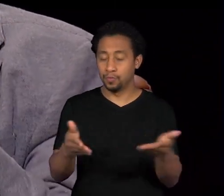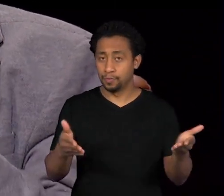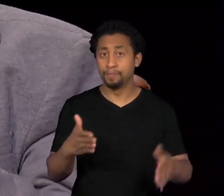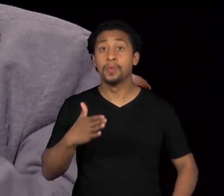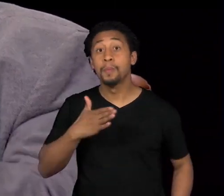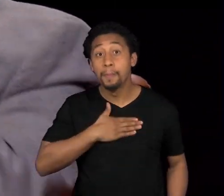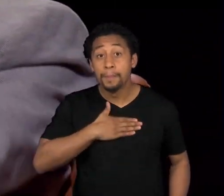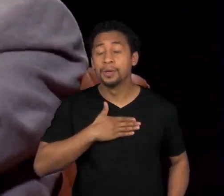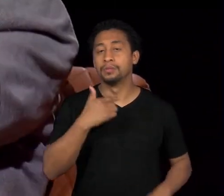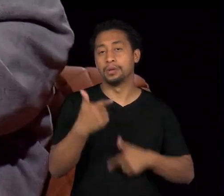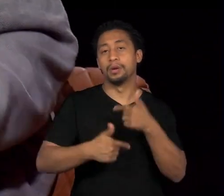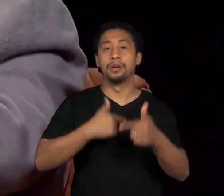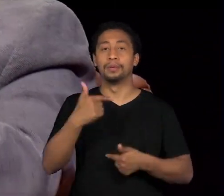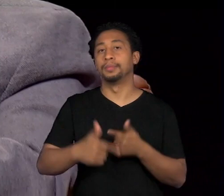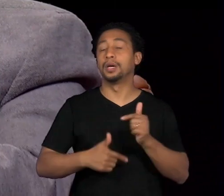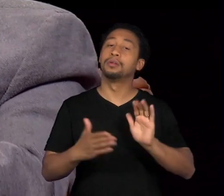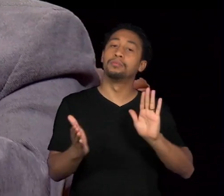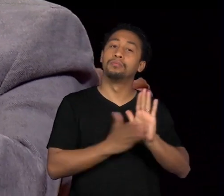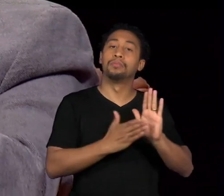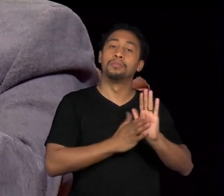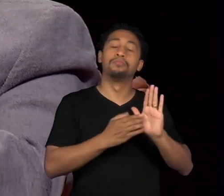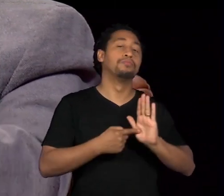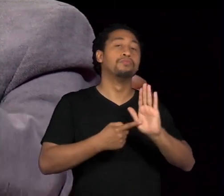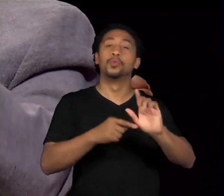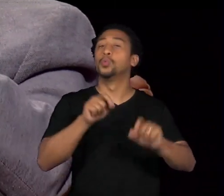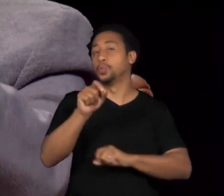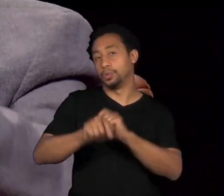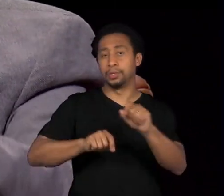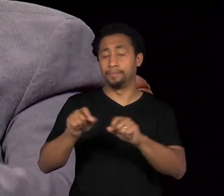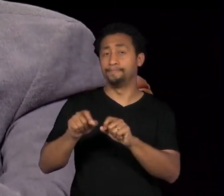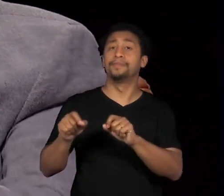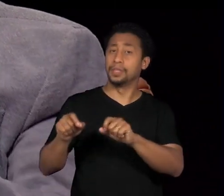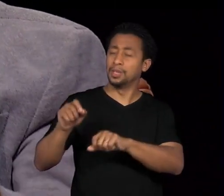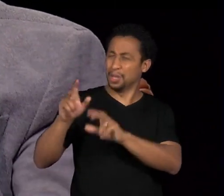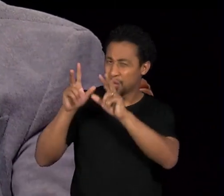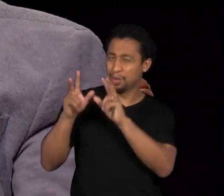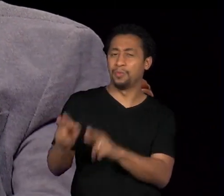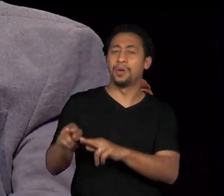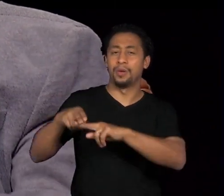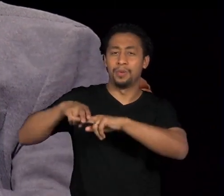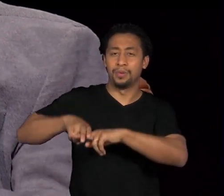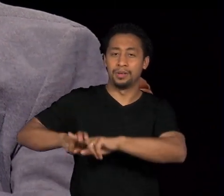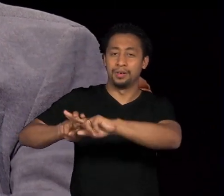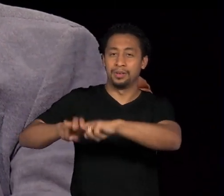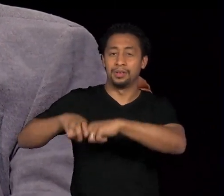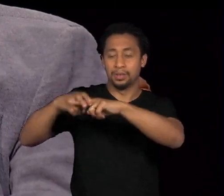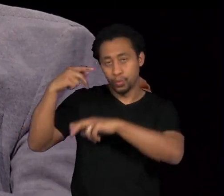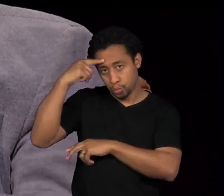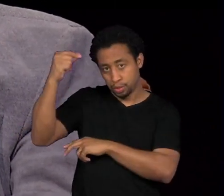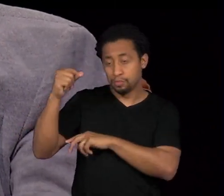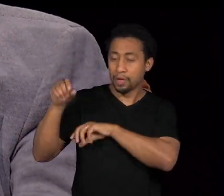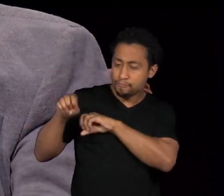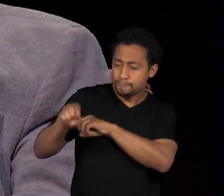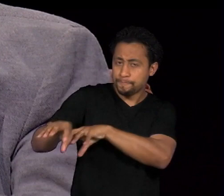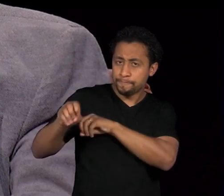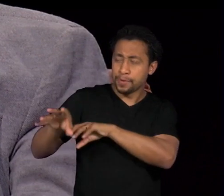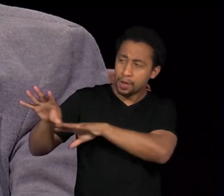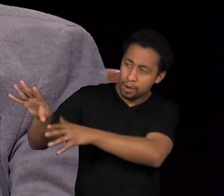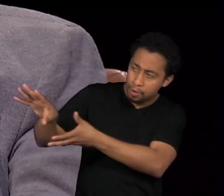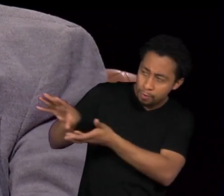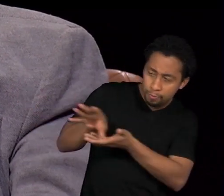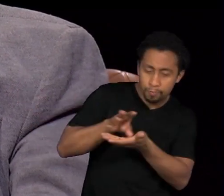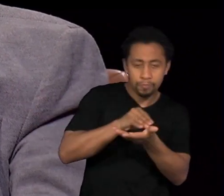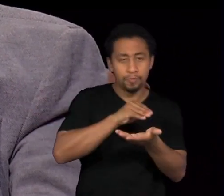fazer é justamente aquilo que arano predicava fazer uma junção daquele mundo cultural Popular das